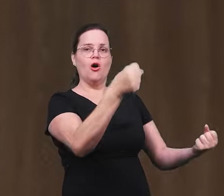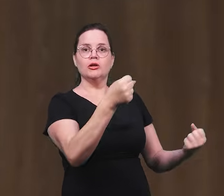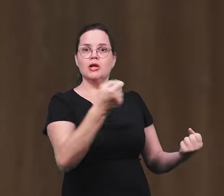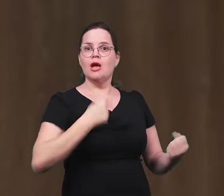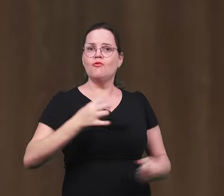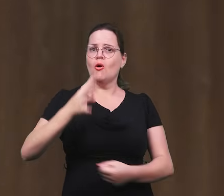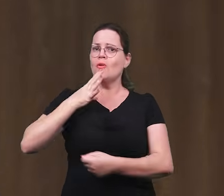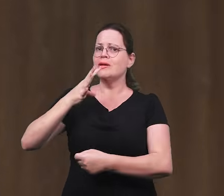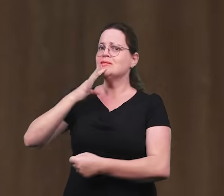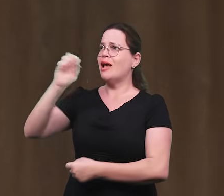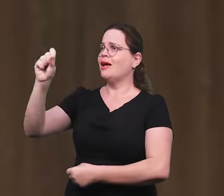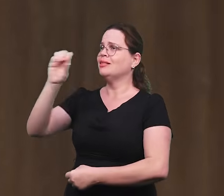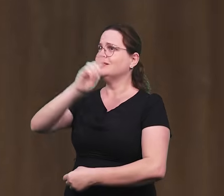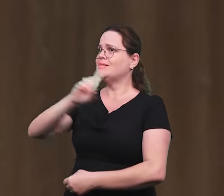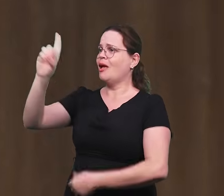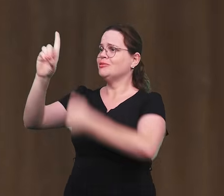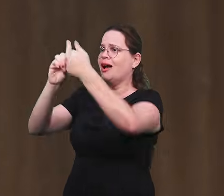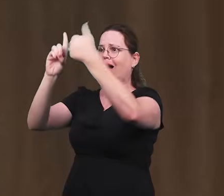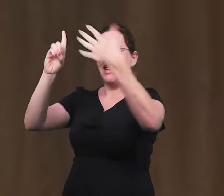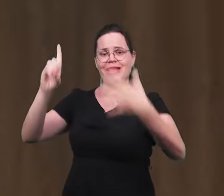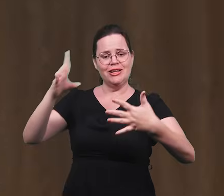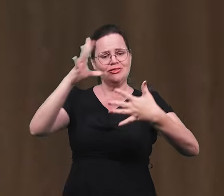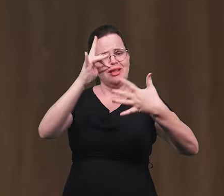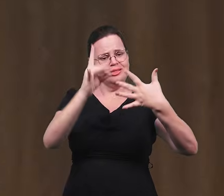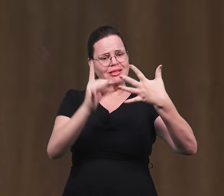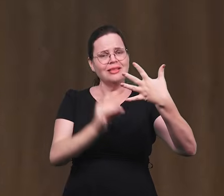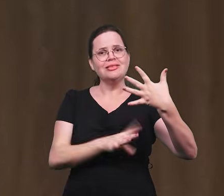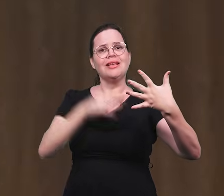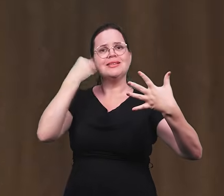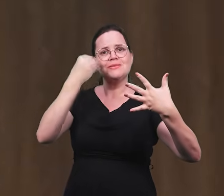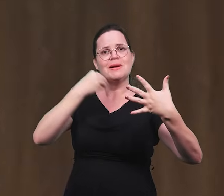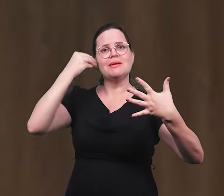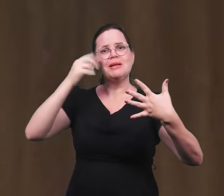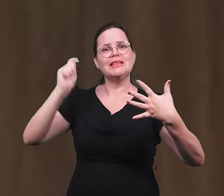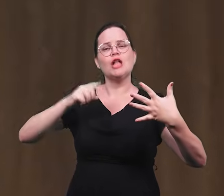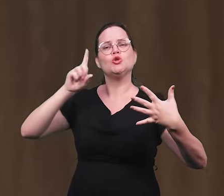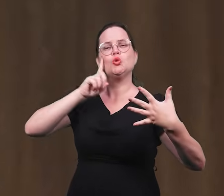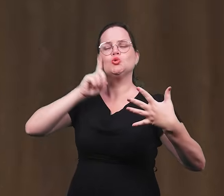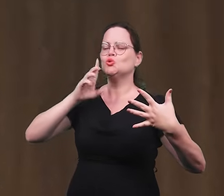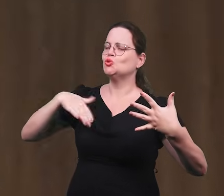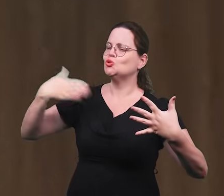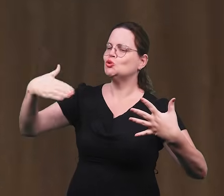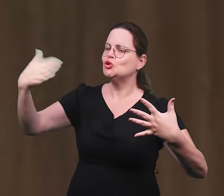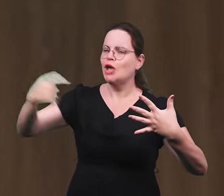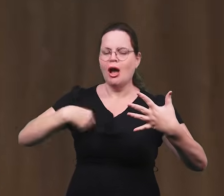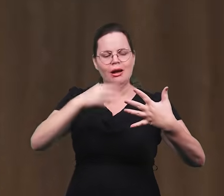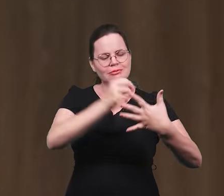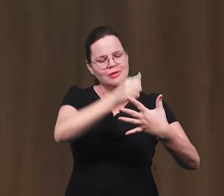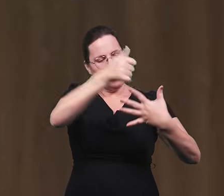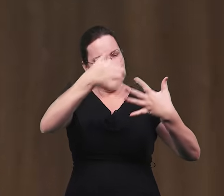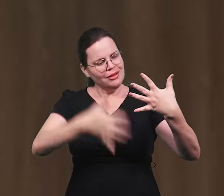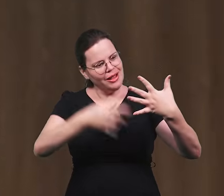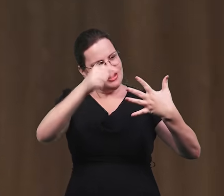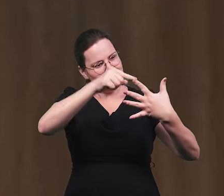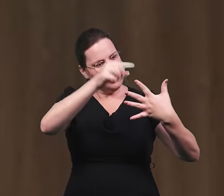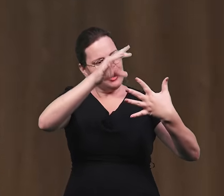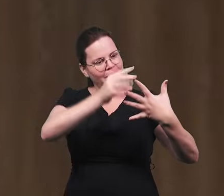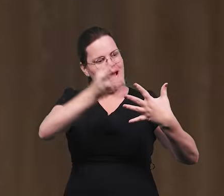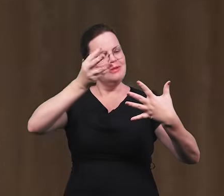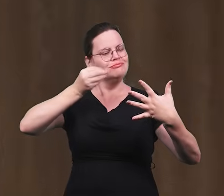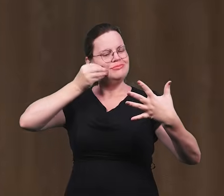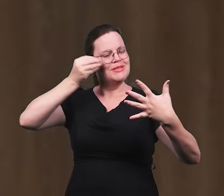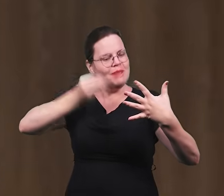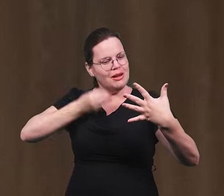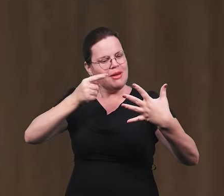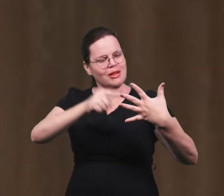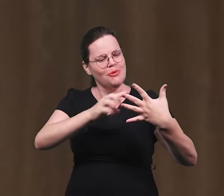podemos dizer assim, conhecemos Jesus na totalidade. Como servos de Deus, a cada dia nós estamos conhecendo um pouquinho mais